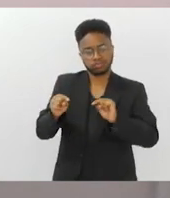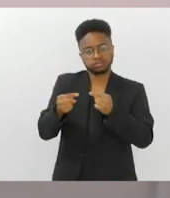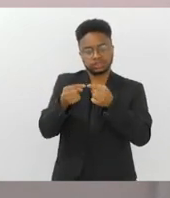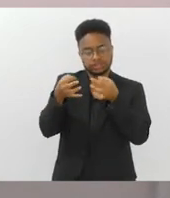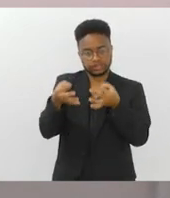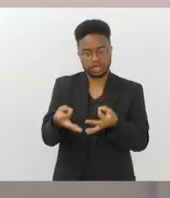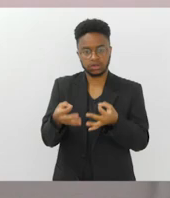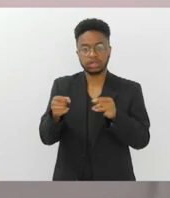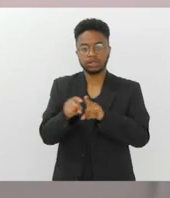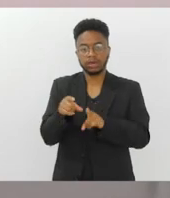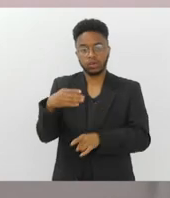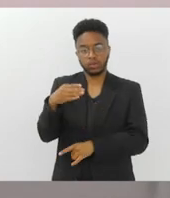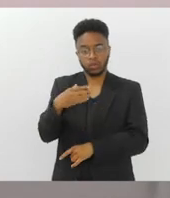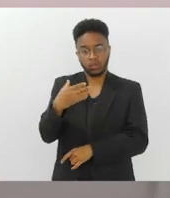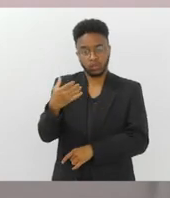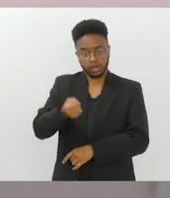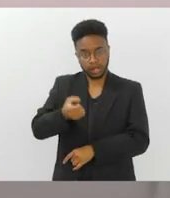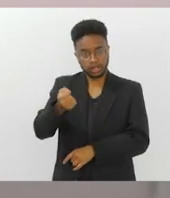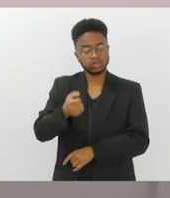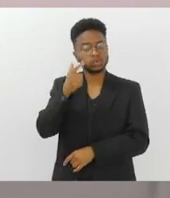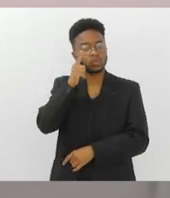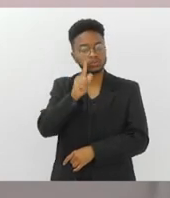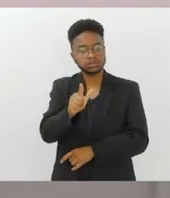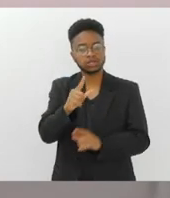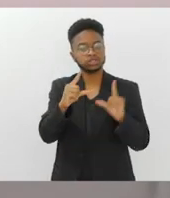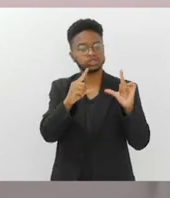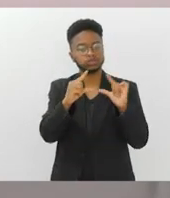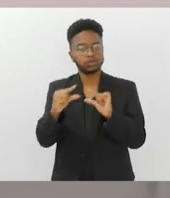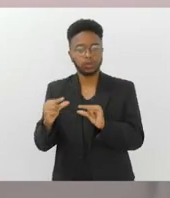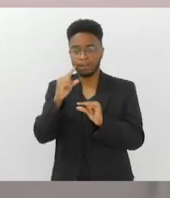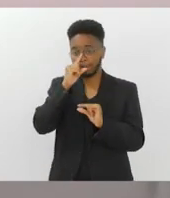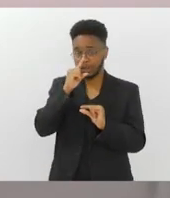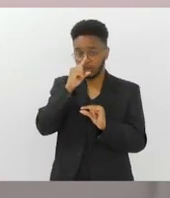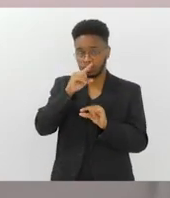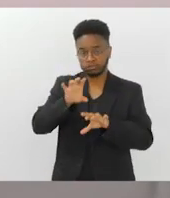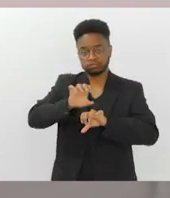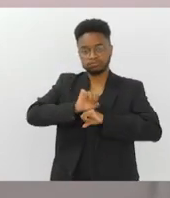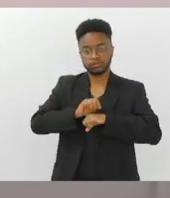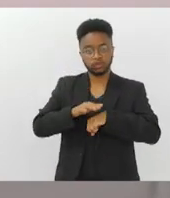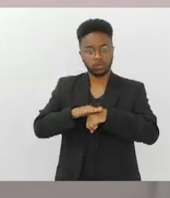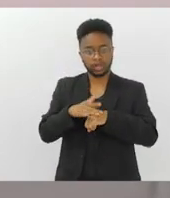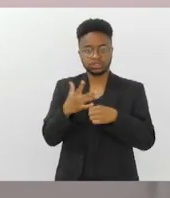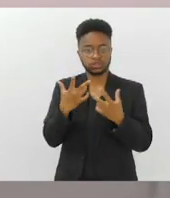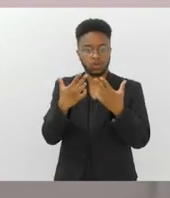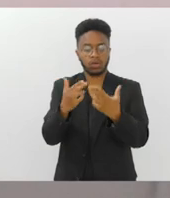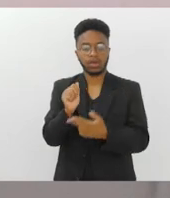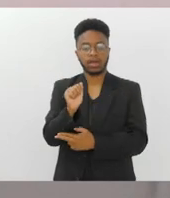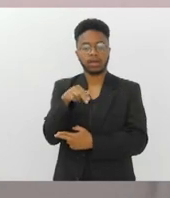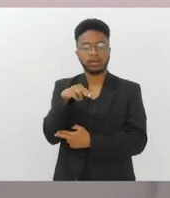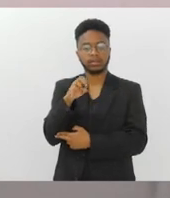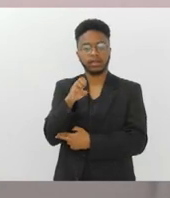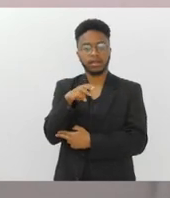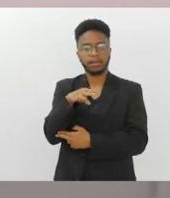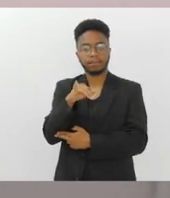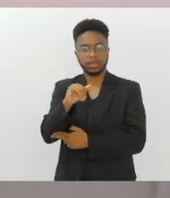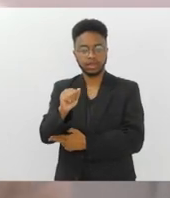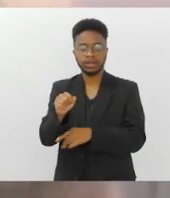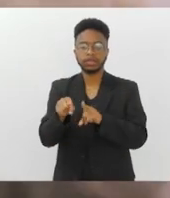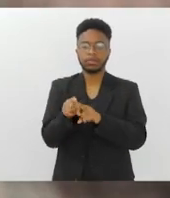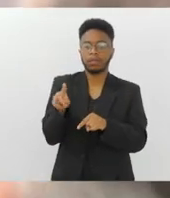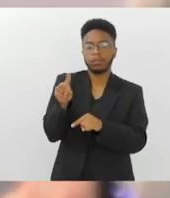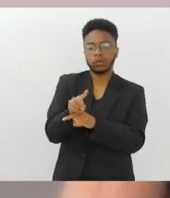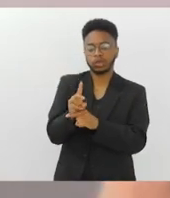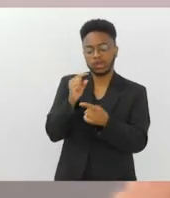materno pode reduzir os riscos da criança desenvolver doenças como anemia, fortalece o sistema